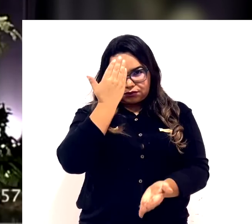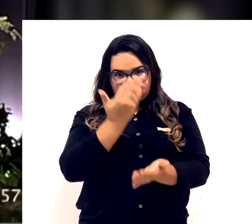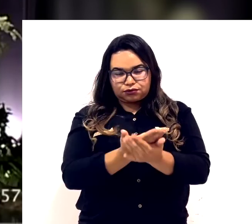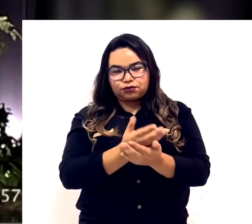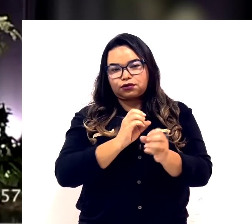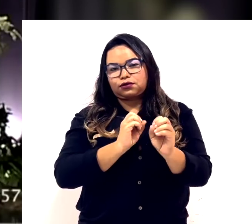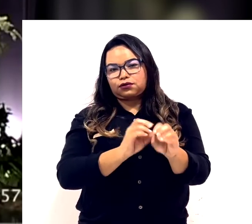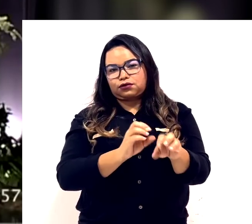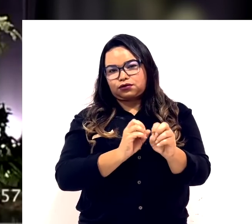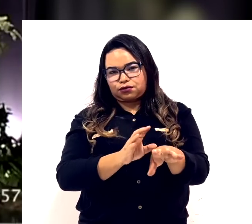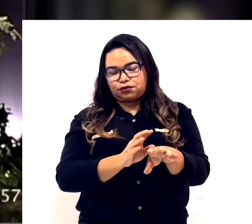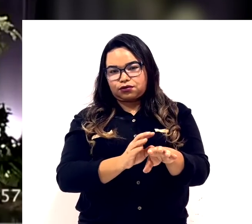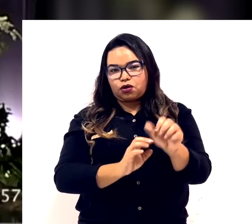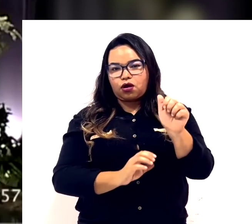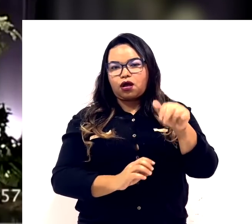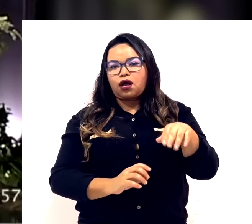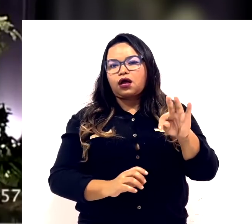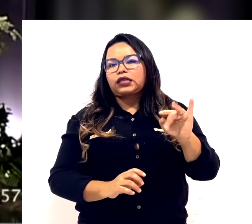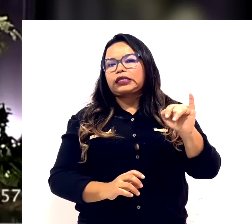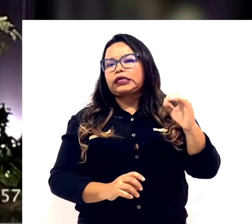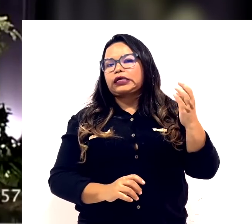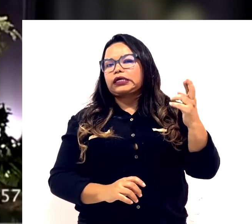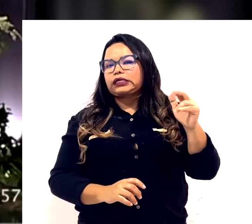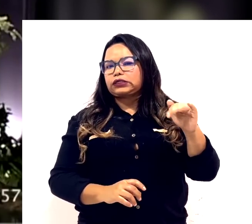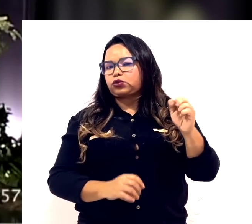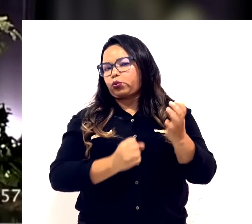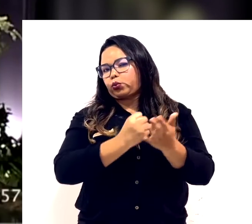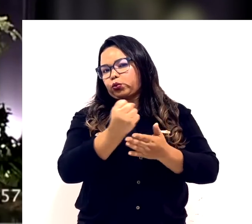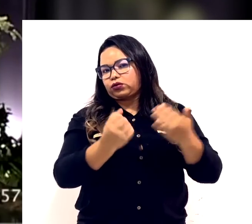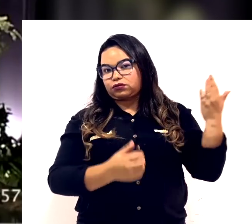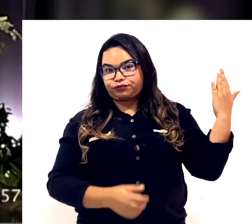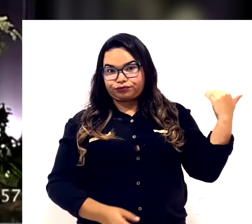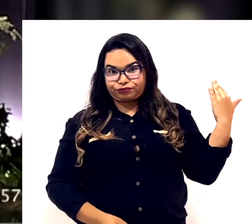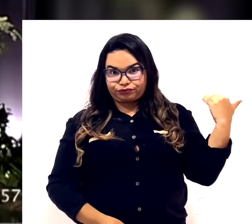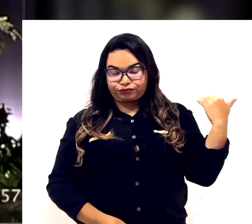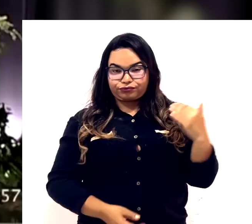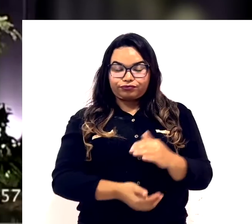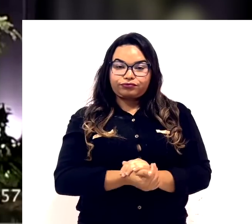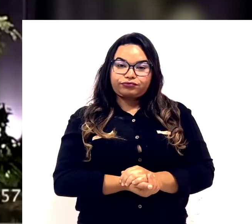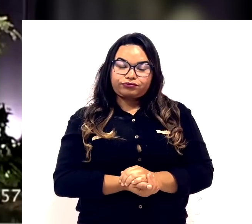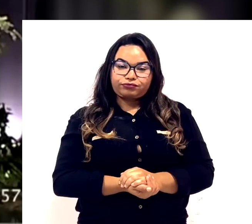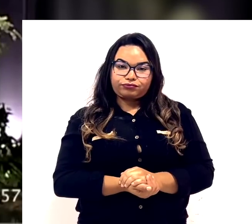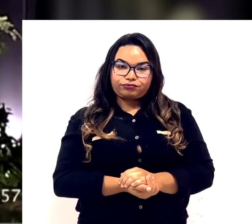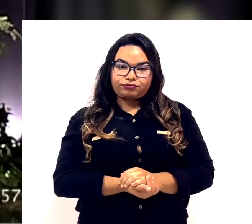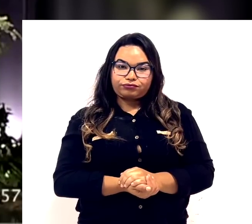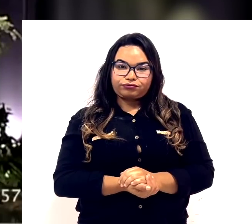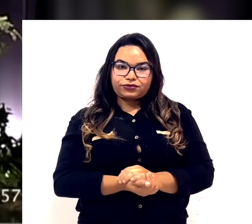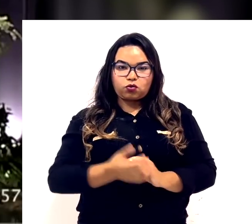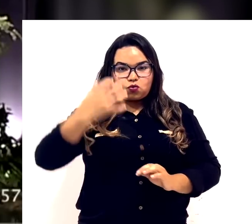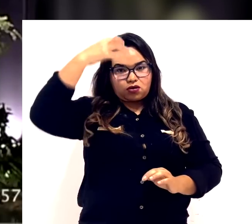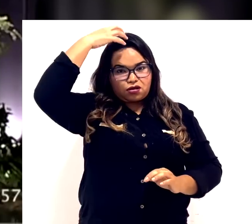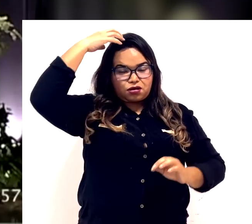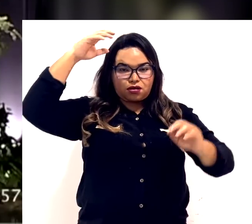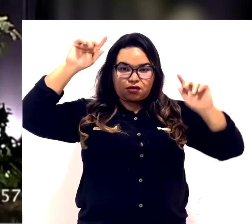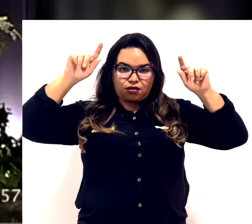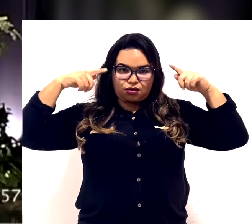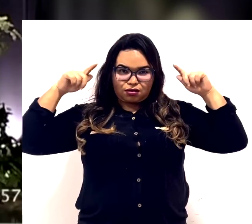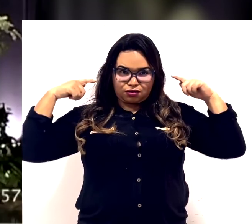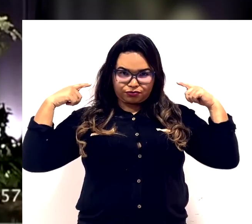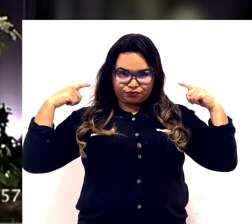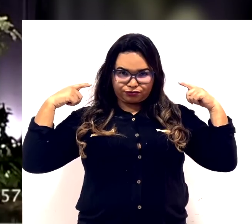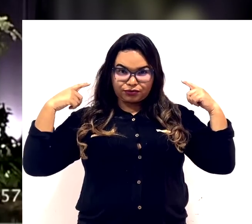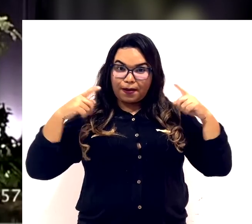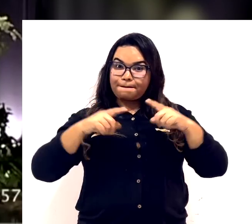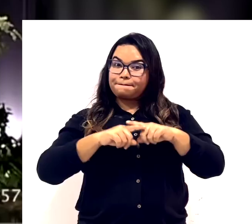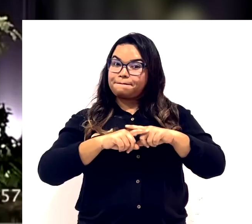seu nome era Antíoco Epifânio IV e que ele era um rei grego. A Bíblia diz que ele se levanta do 4º animal. De fato,